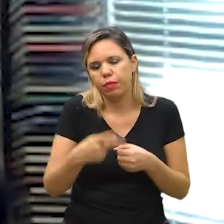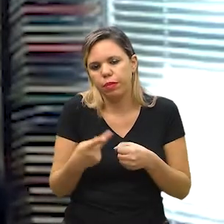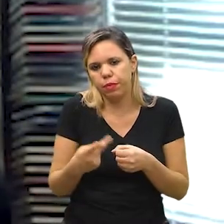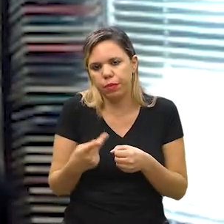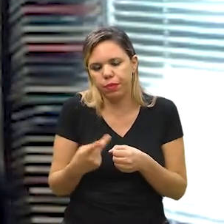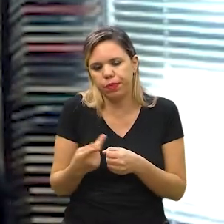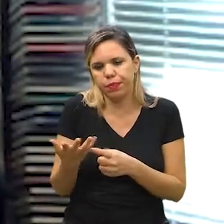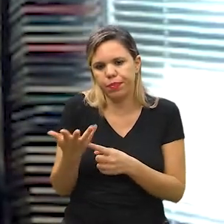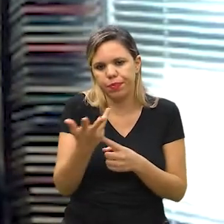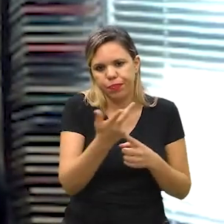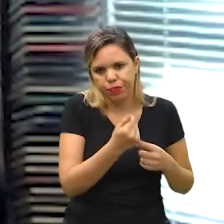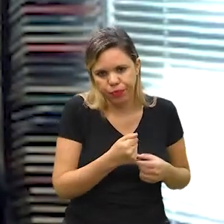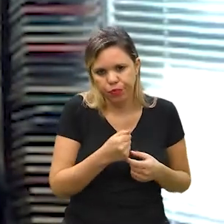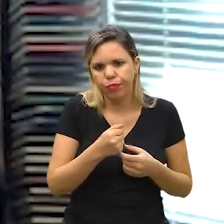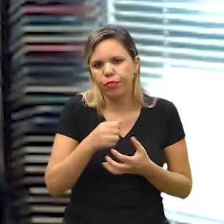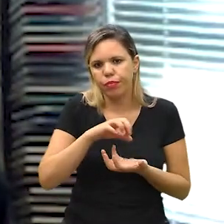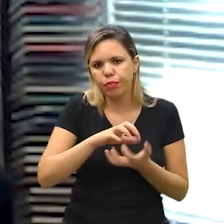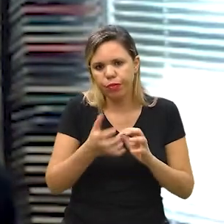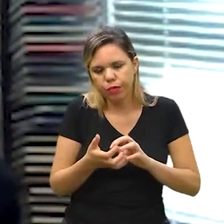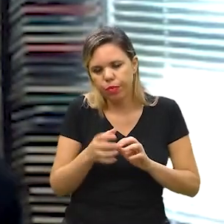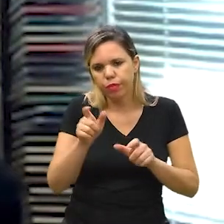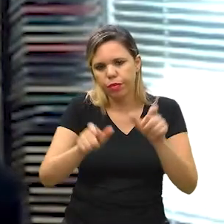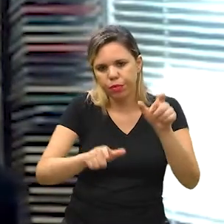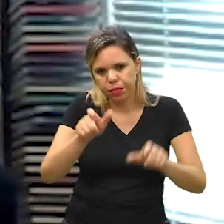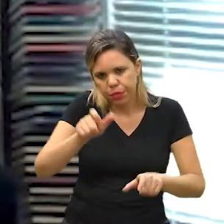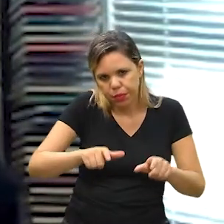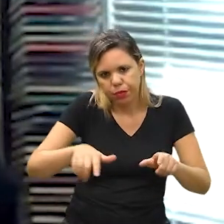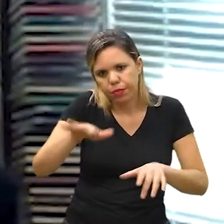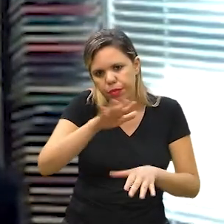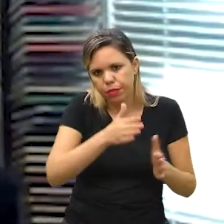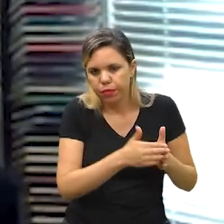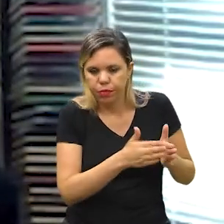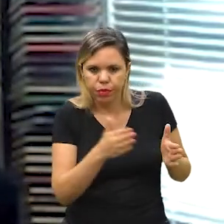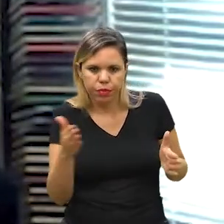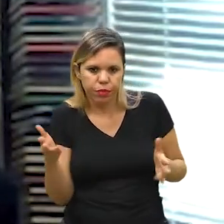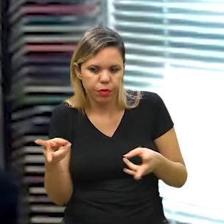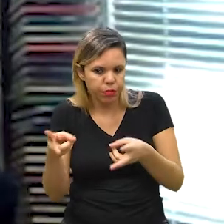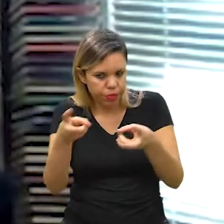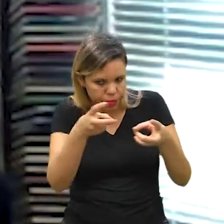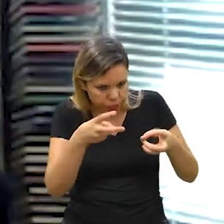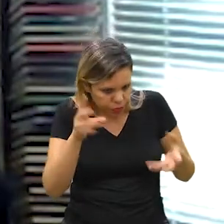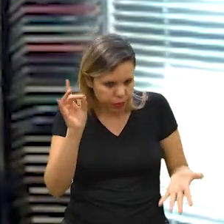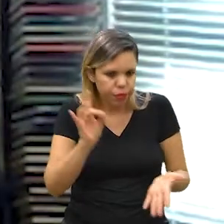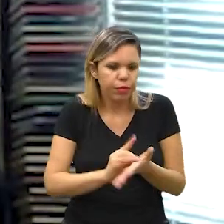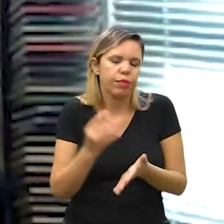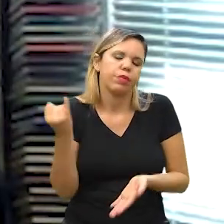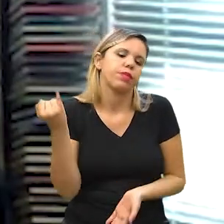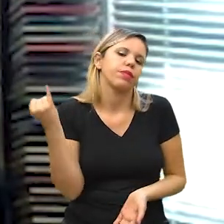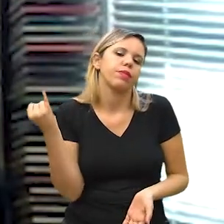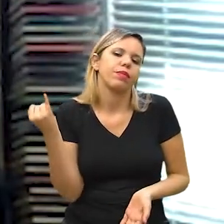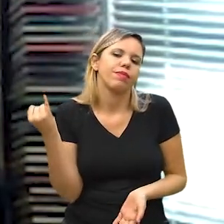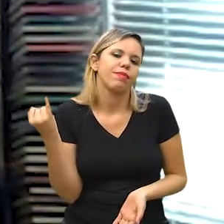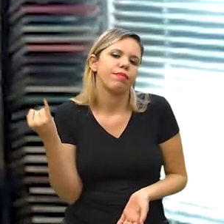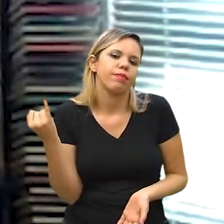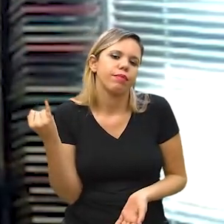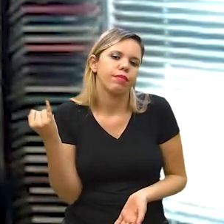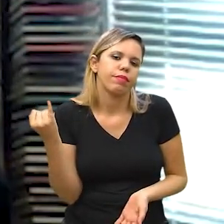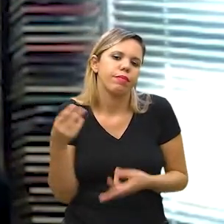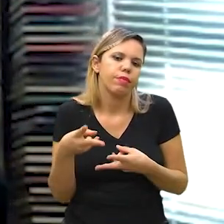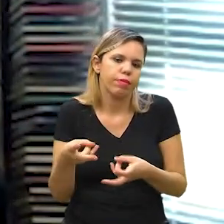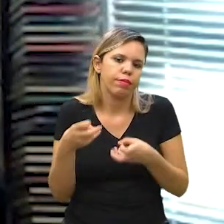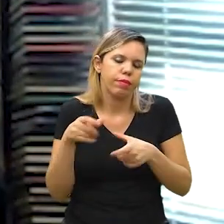que você falou dos produtos artesanais. As pessoas, elas estão numa fase de enxergar o que realmente importa,